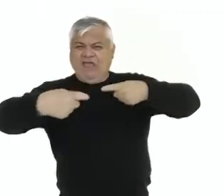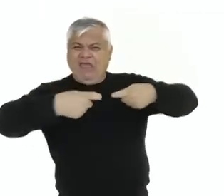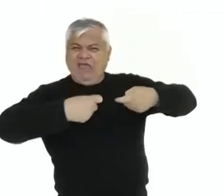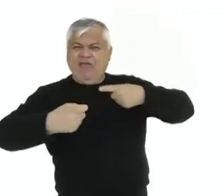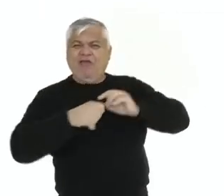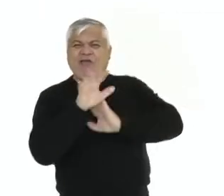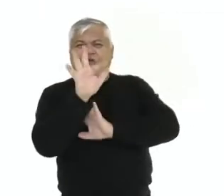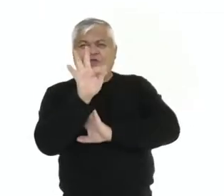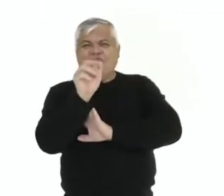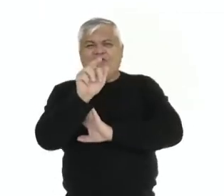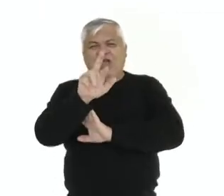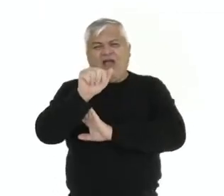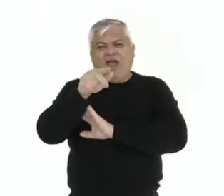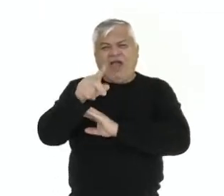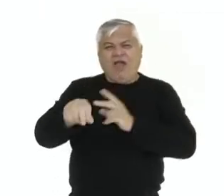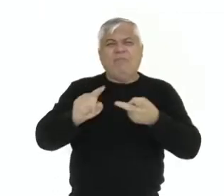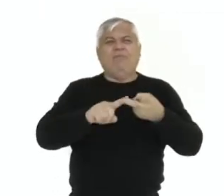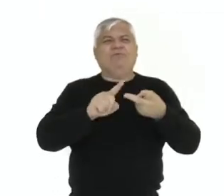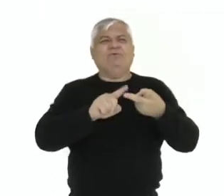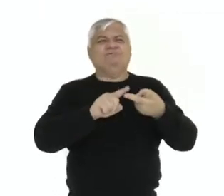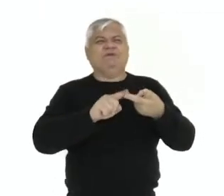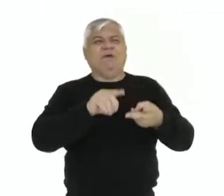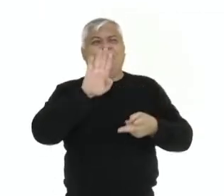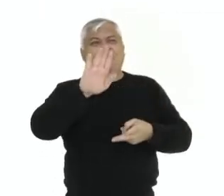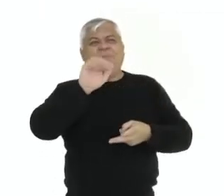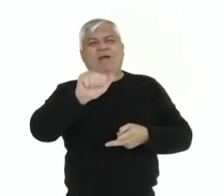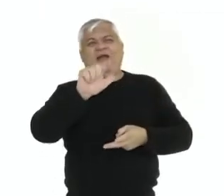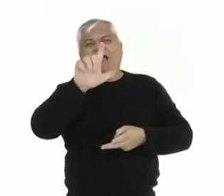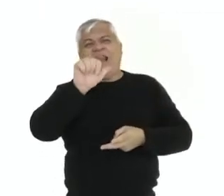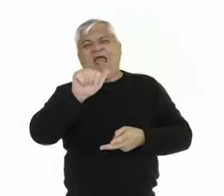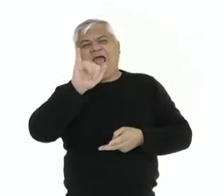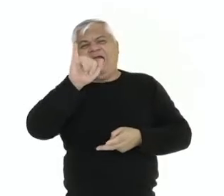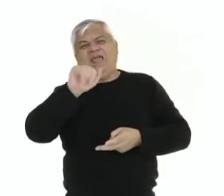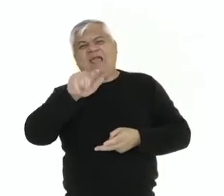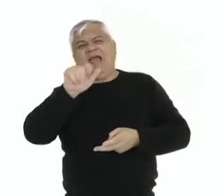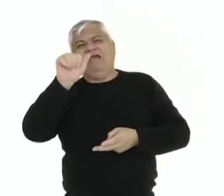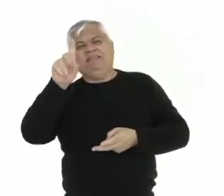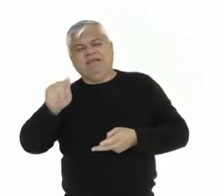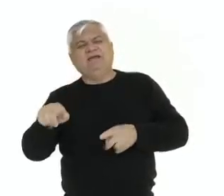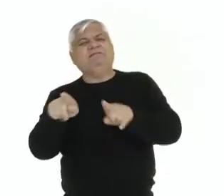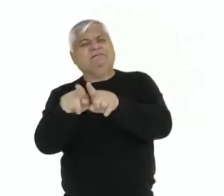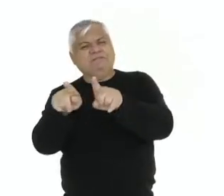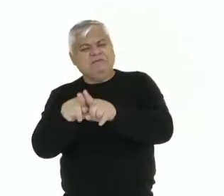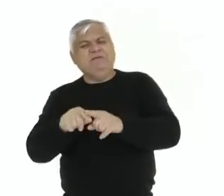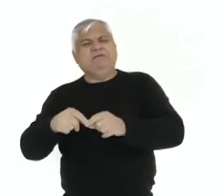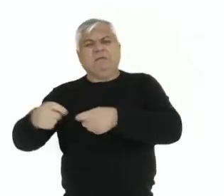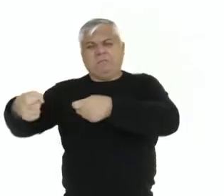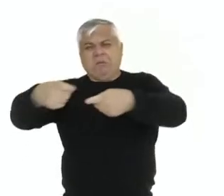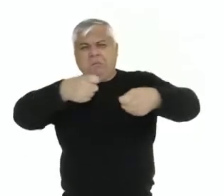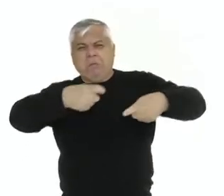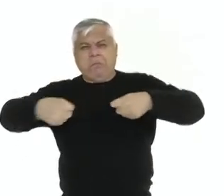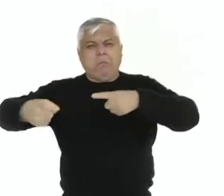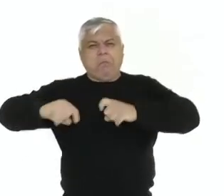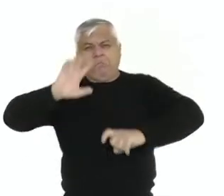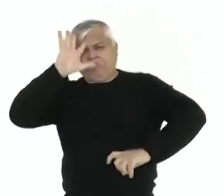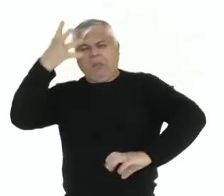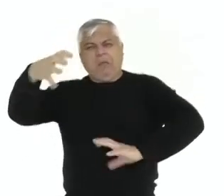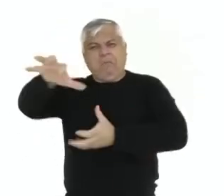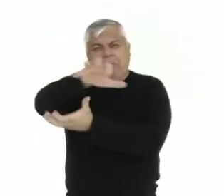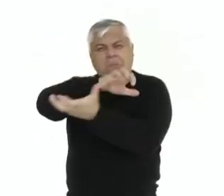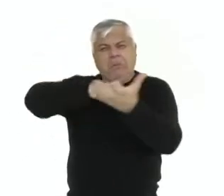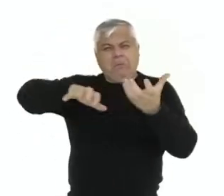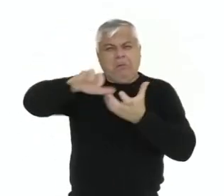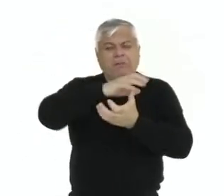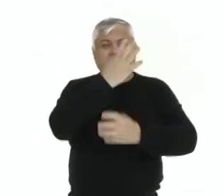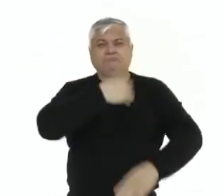Farrapos, podemos citar também o Malês, a Sabinada, são alguns exemplos de revoltas que ocorreram no